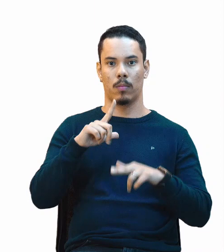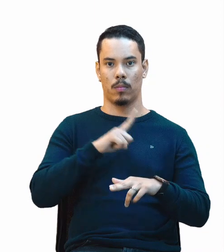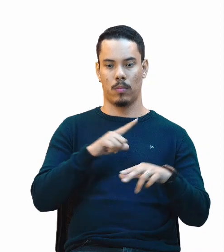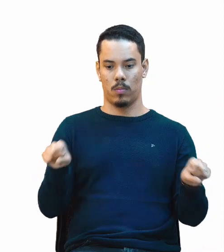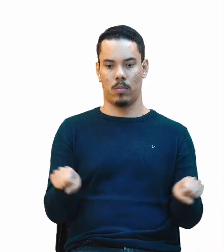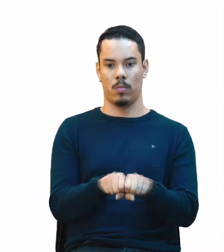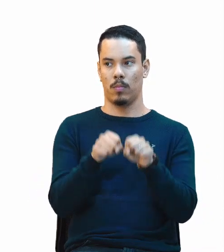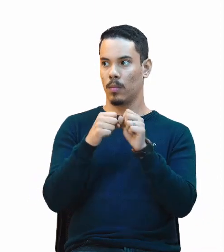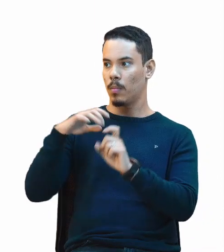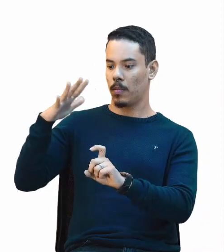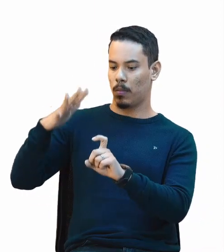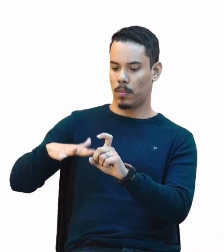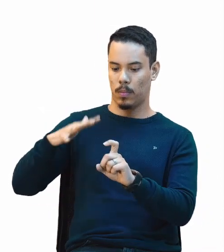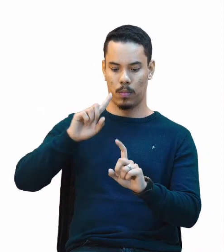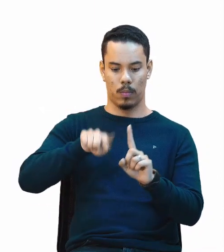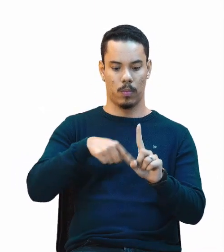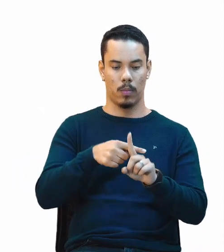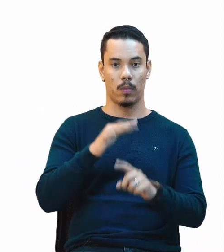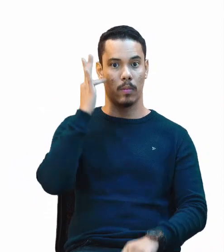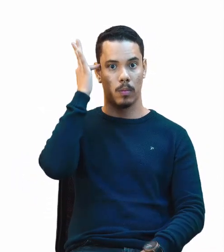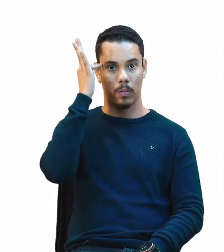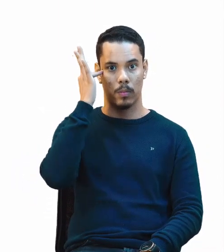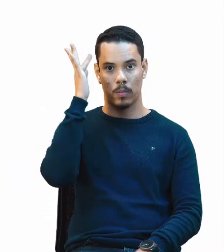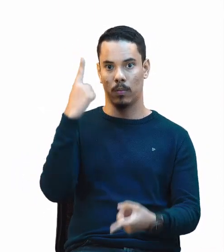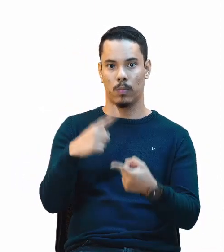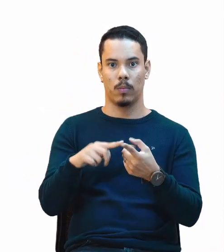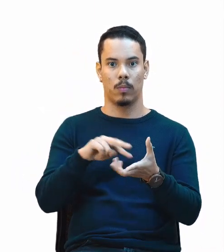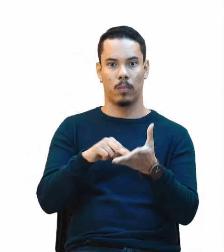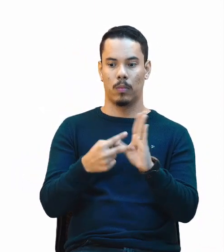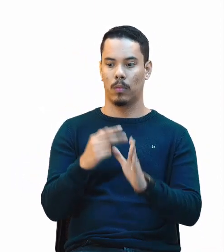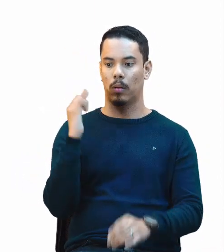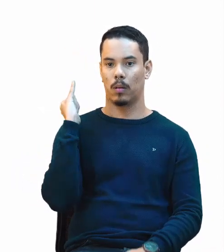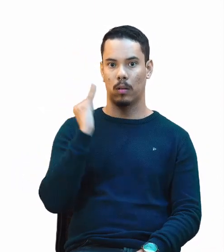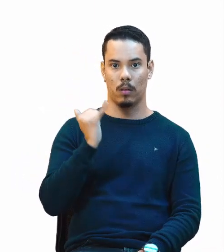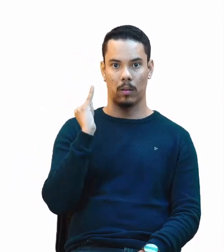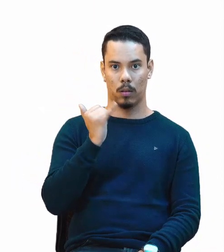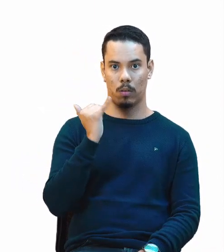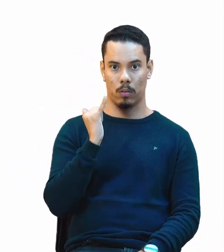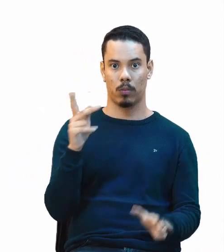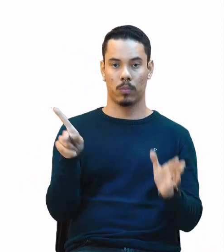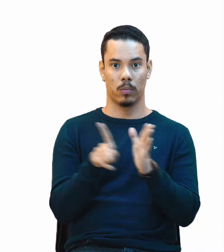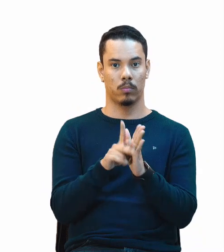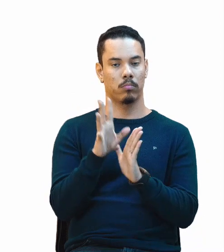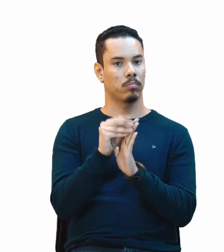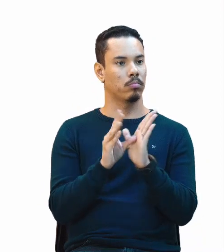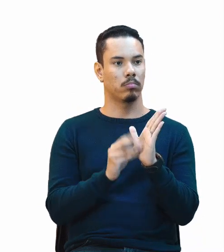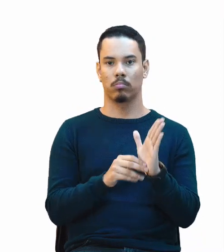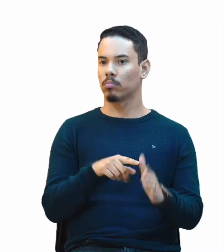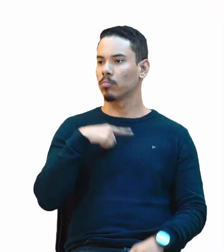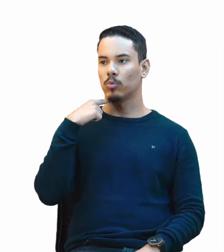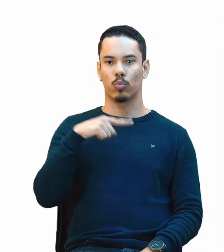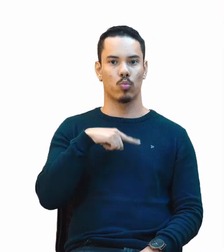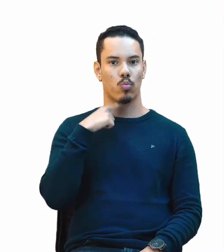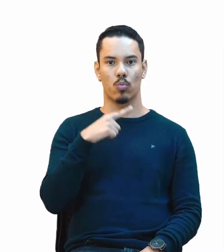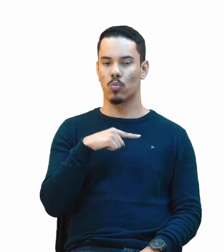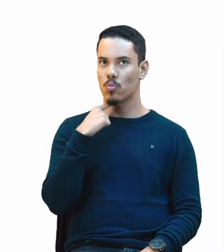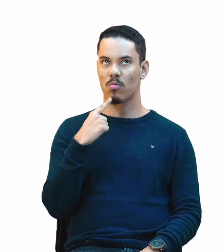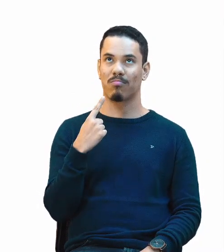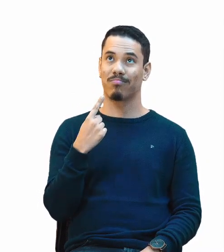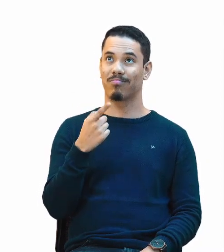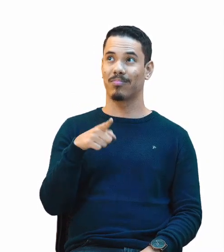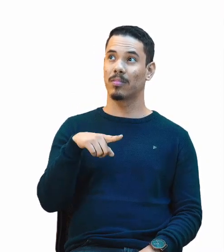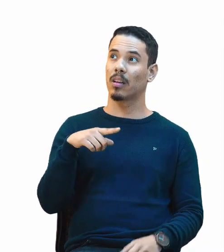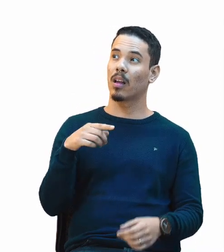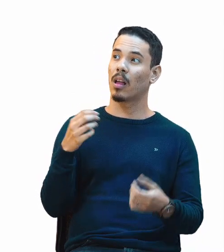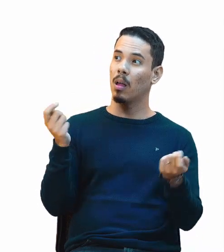e filosofia, porque o mito é uma narrativa cujo conteúdo não se questiona, tá? Enquanto a filosofia...